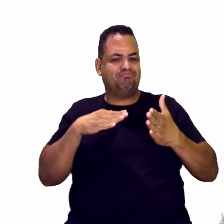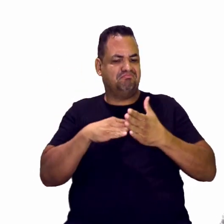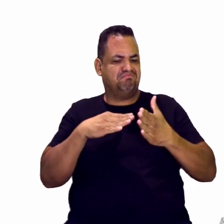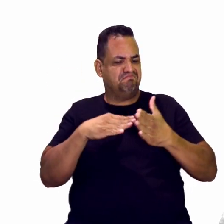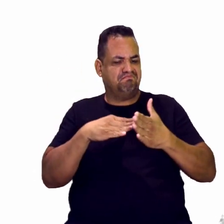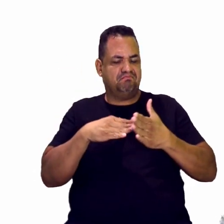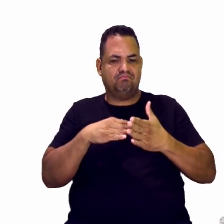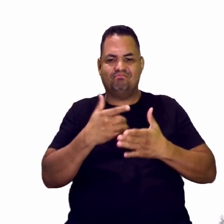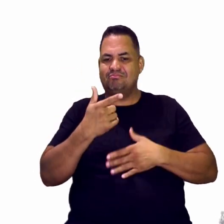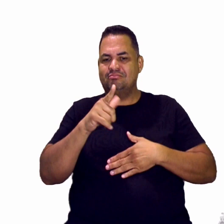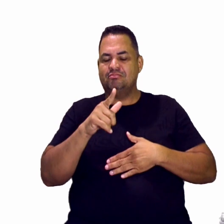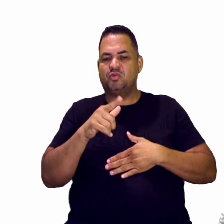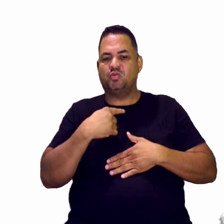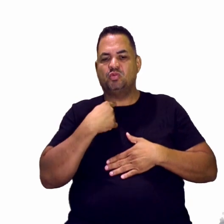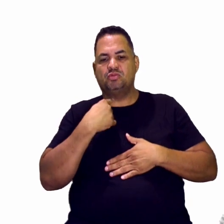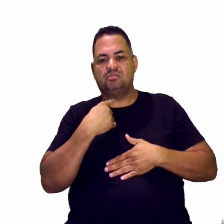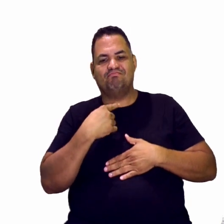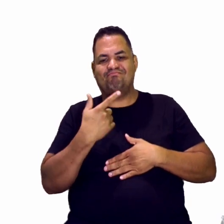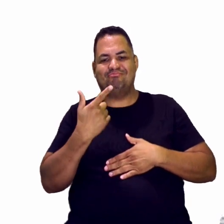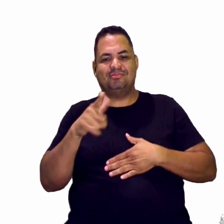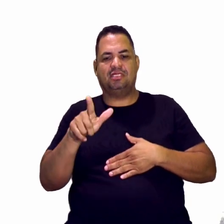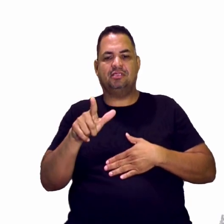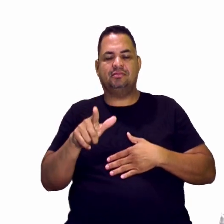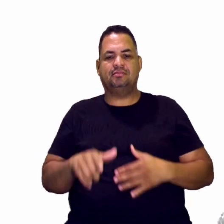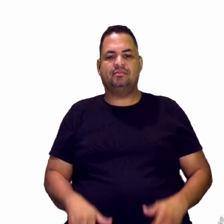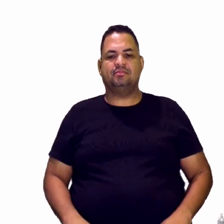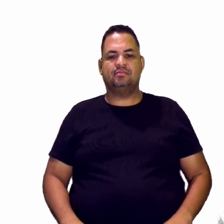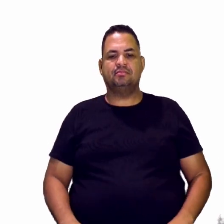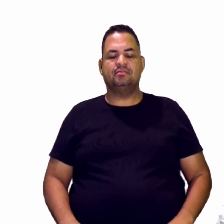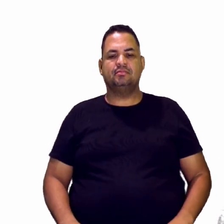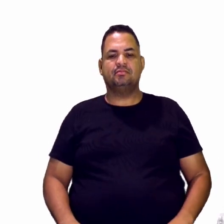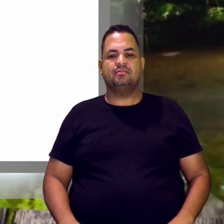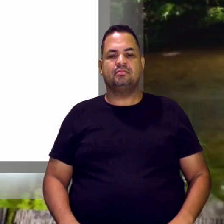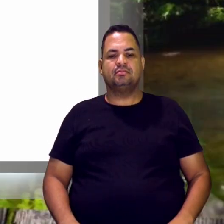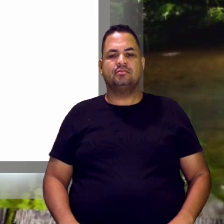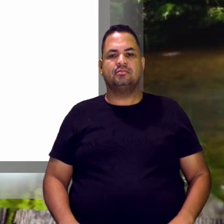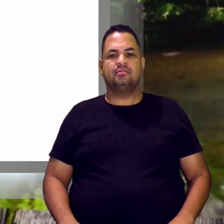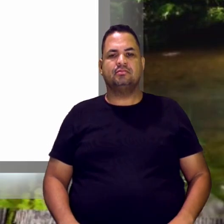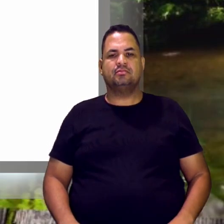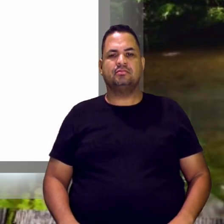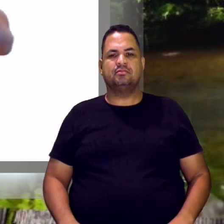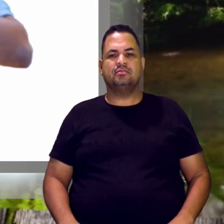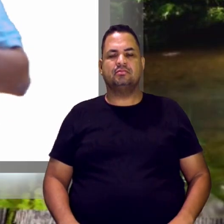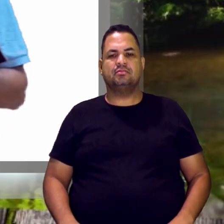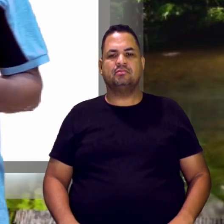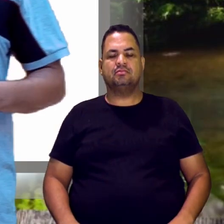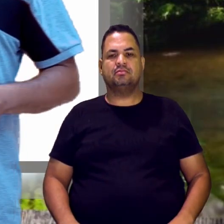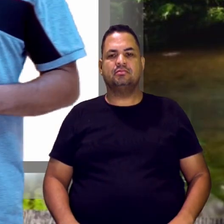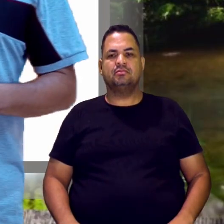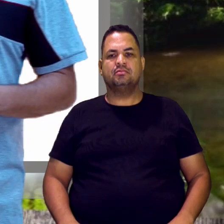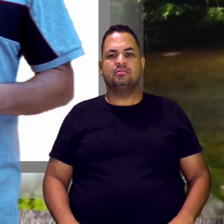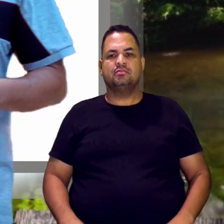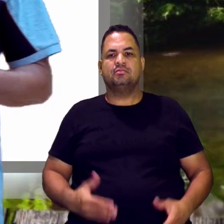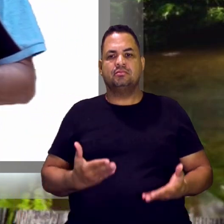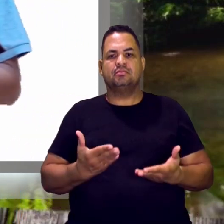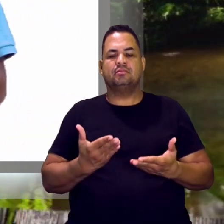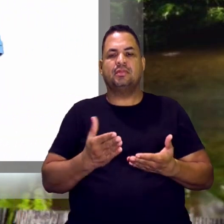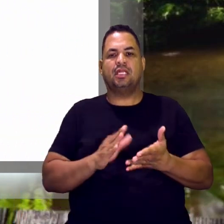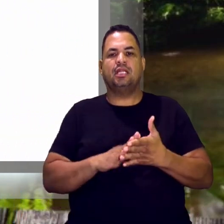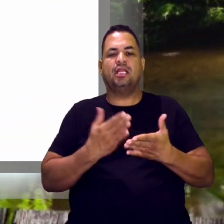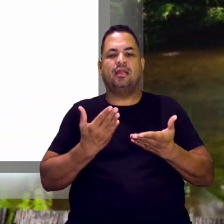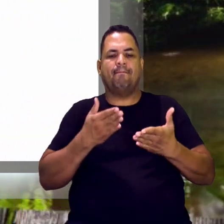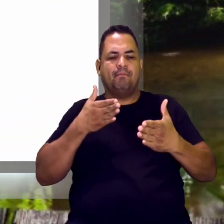é semipermeável, olha aqui para mim, como ela é semipermeável, isso quer dizer o quê? Que ela